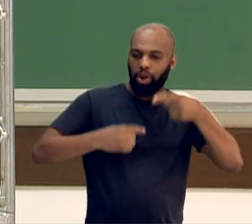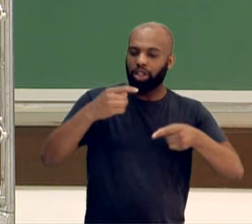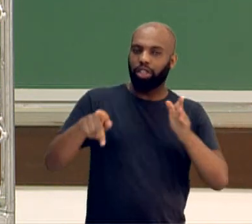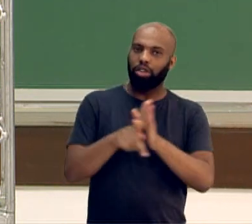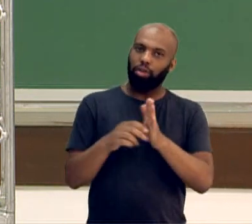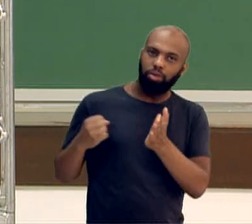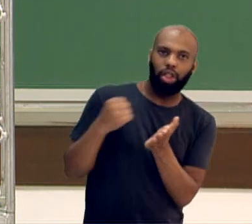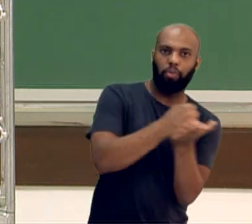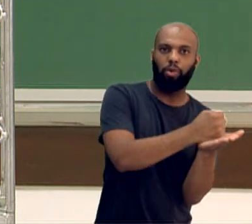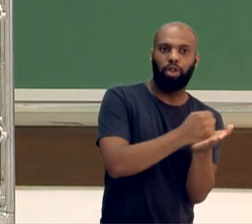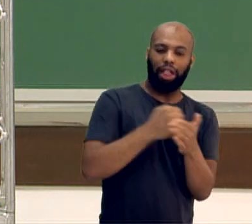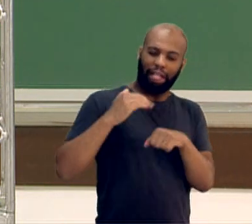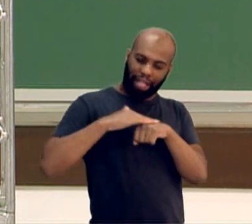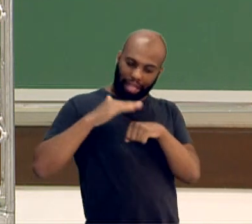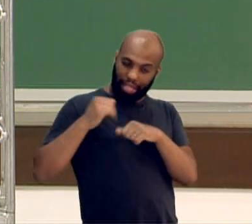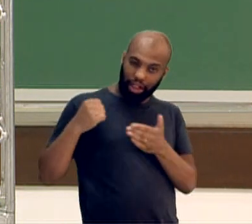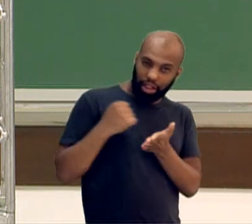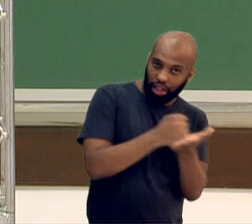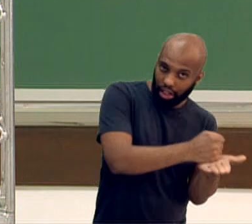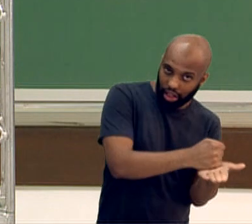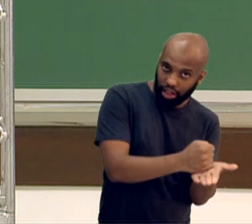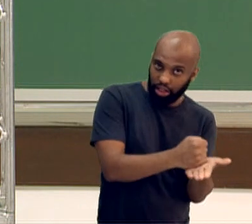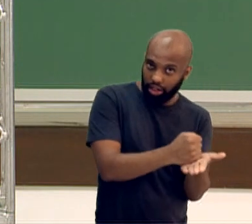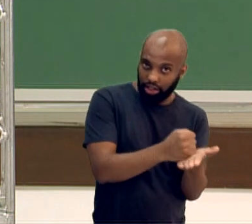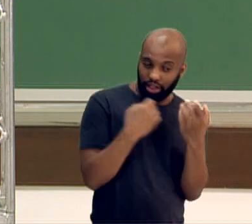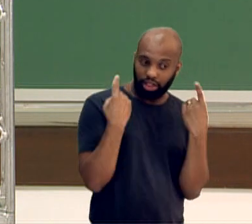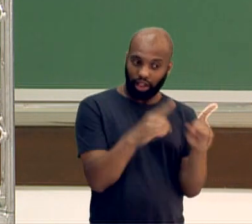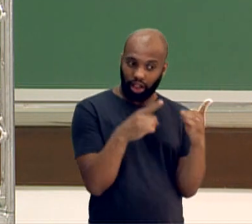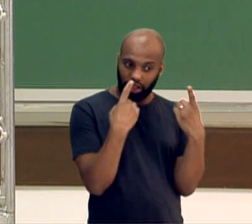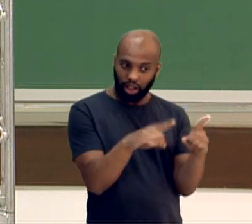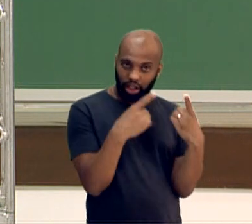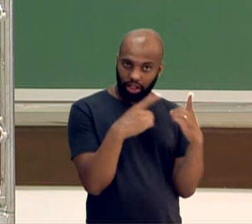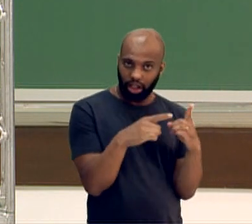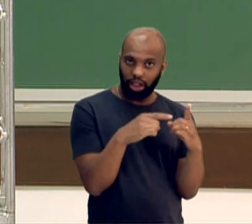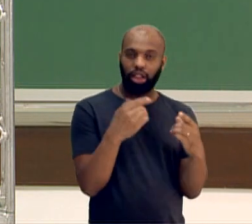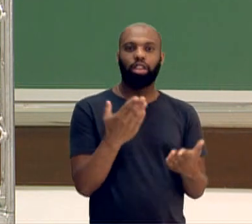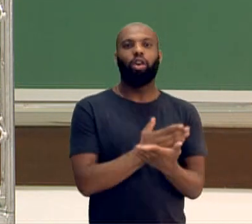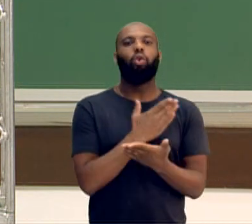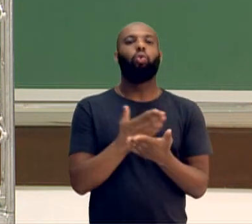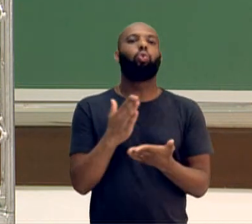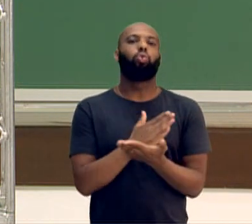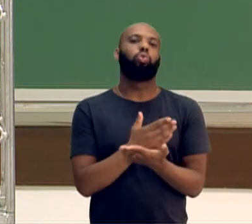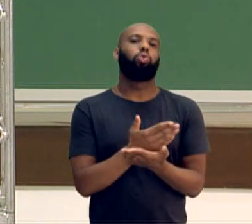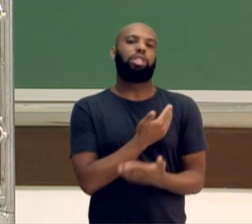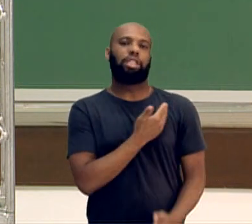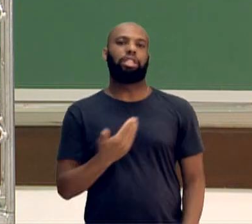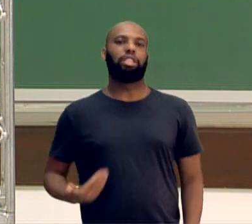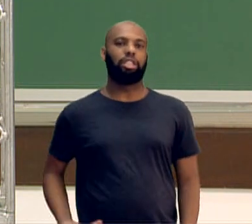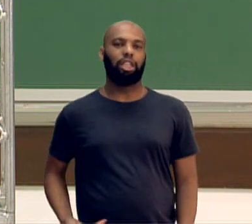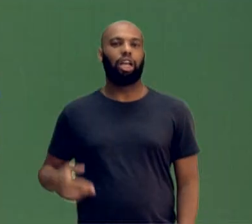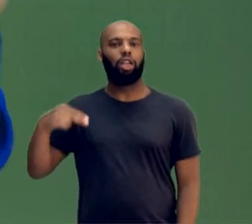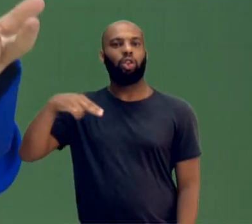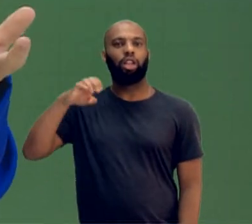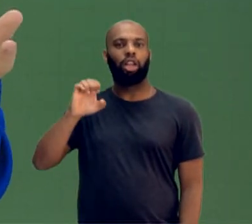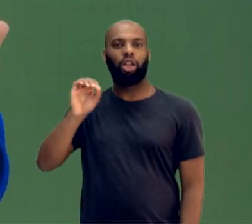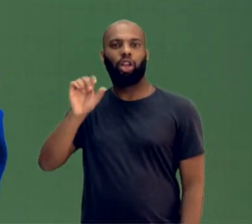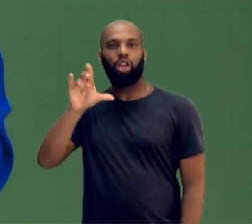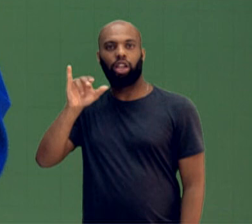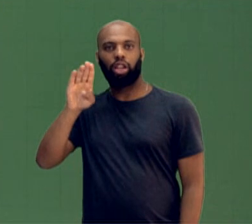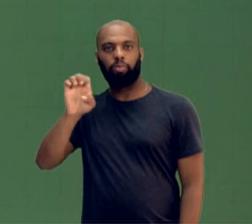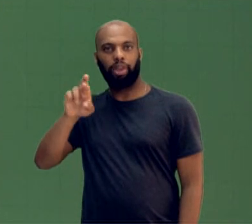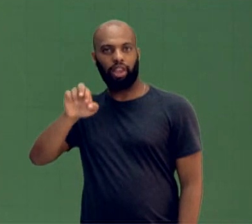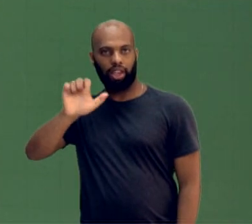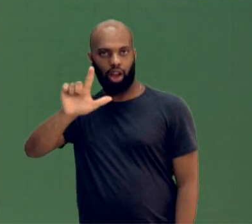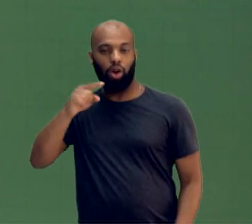assistência. O assistencialismo ele é muito criticado por estados liberais e neoliberais. Porque, claro, se você